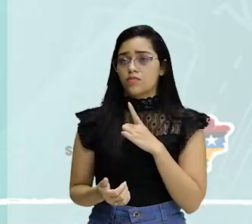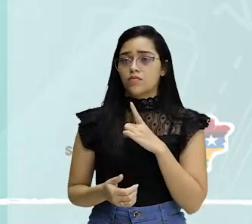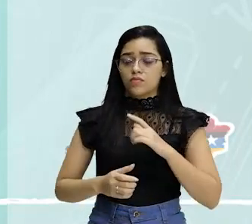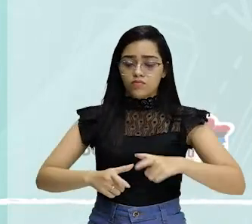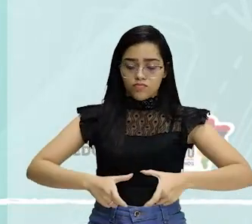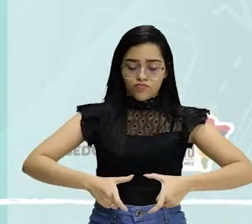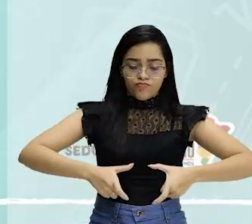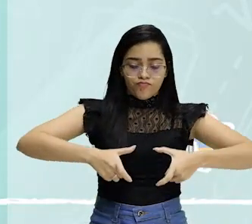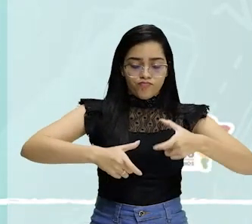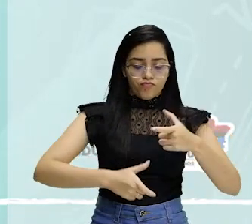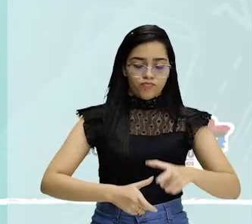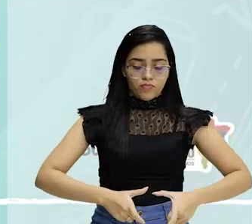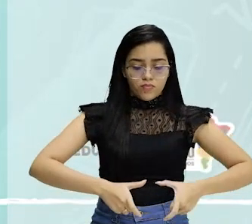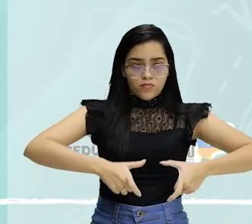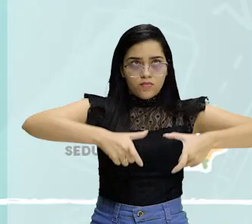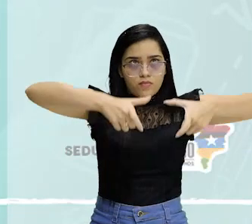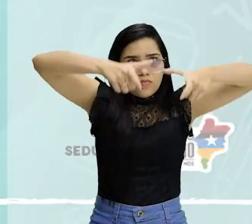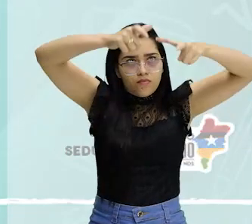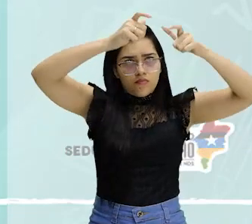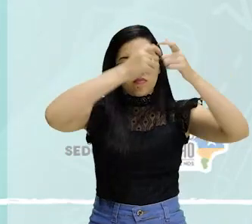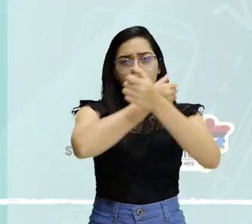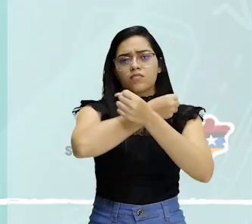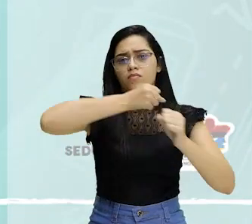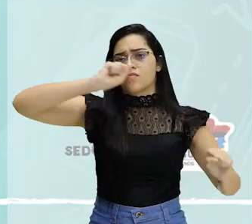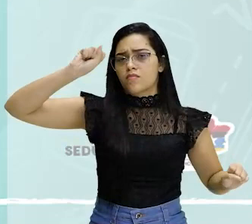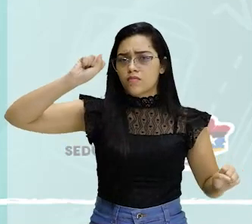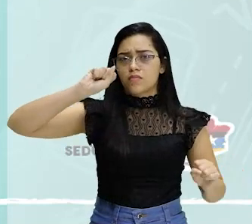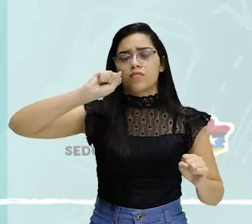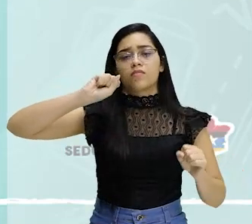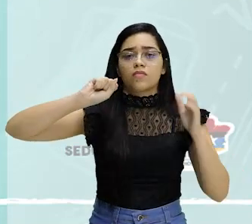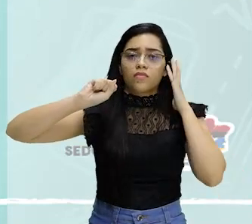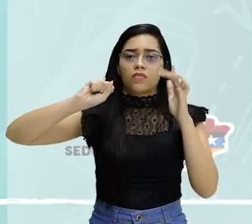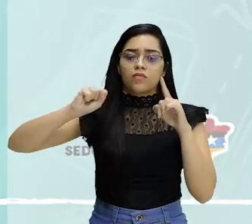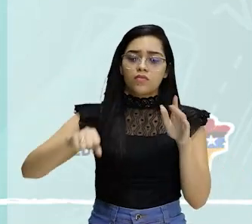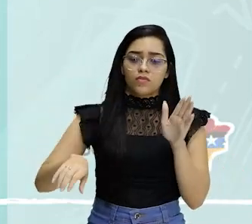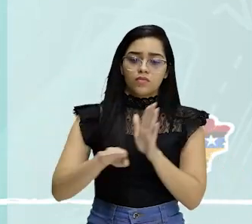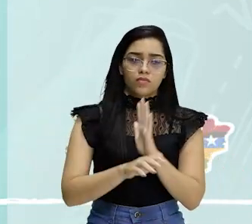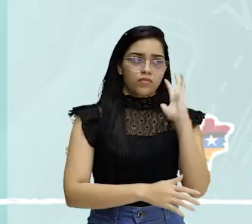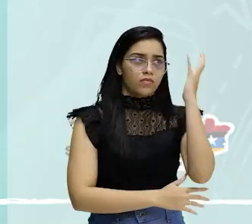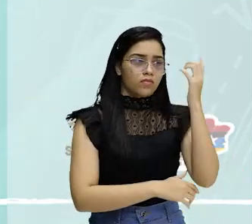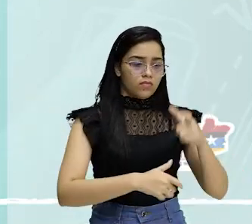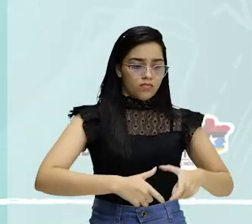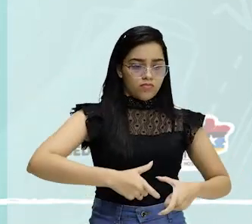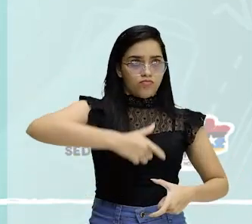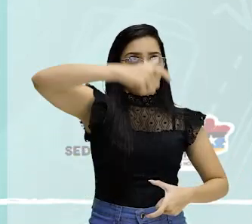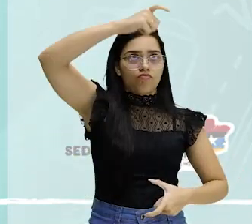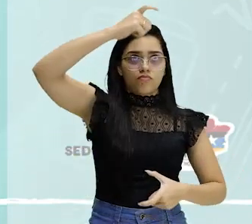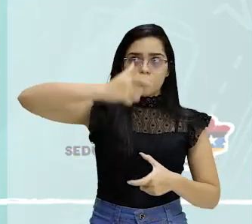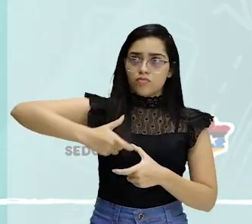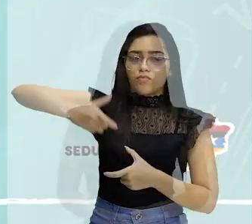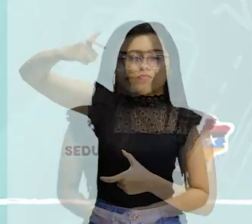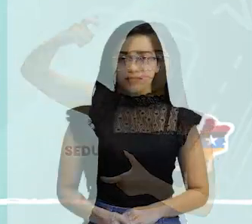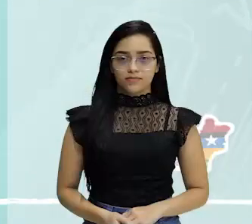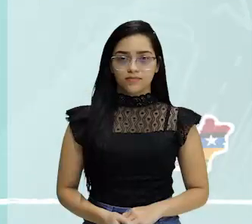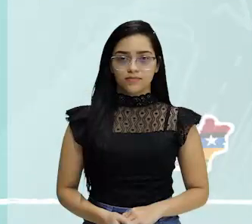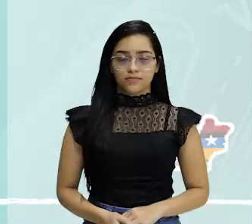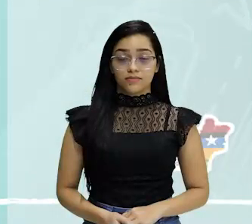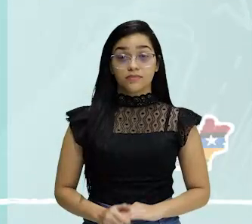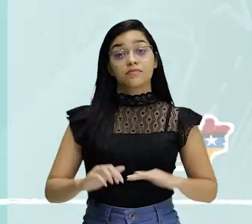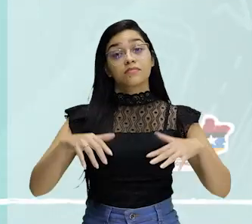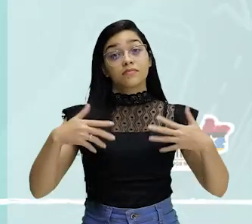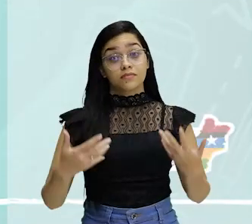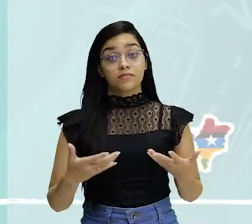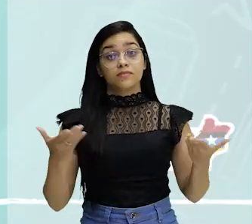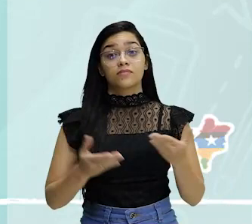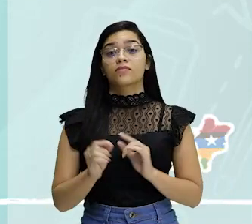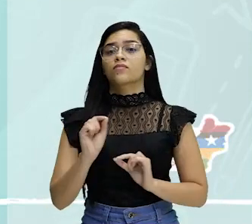troncos enormes, são muito largos, ok? Imagina você chegar numa floresta com árvores dessa magnitude. Pessoal,